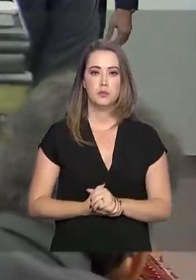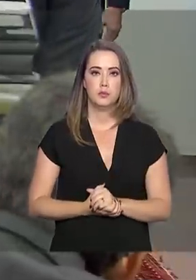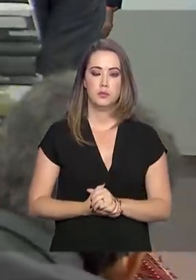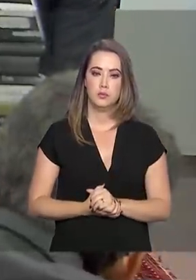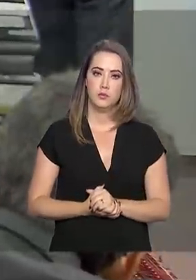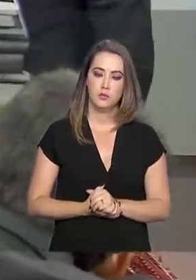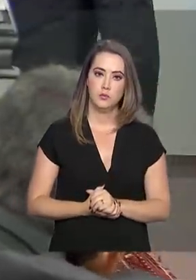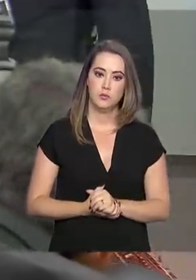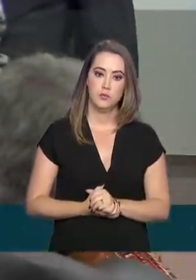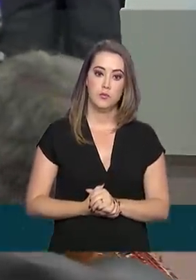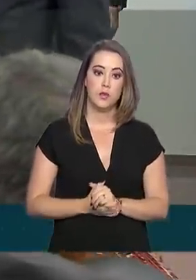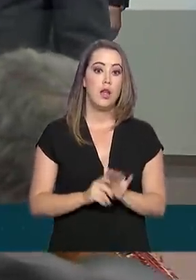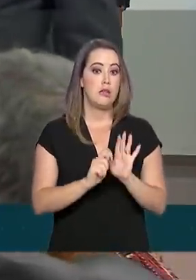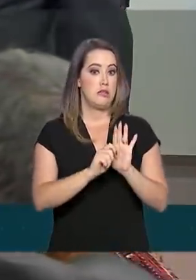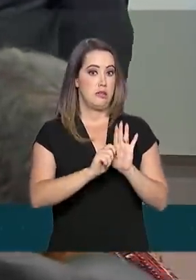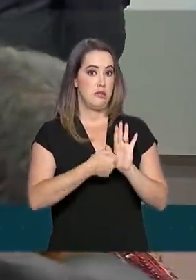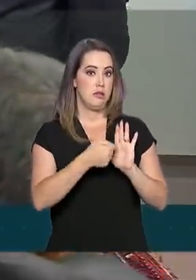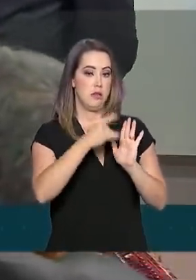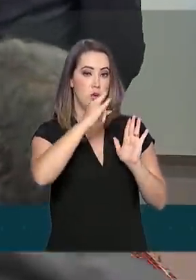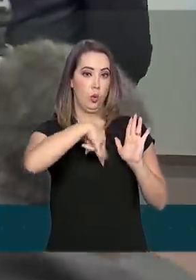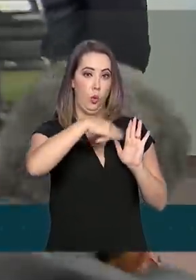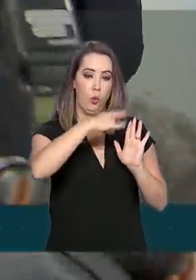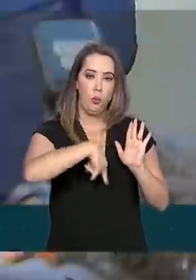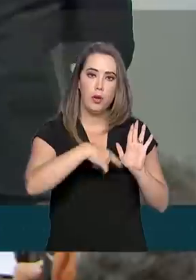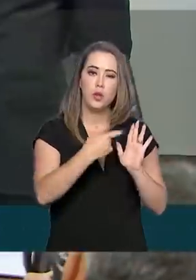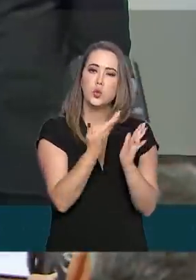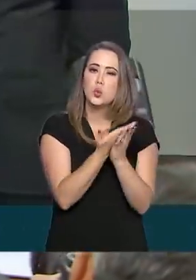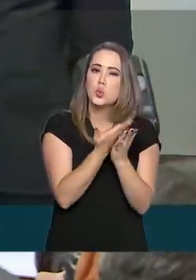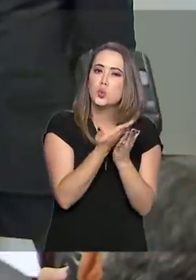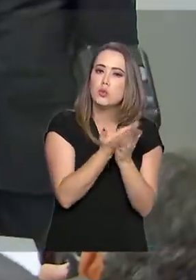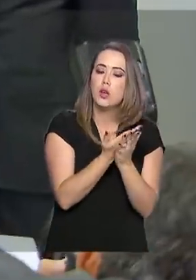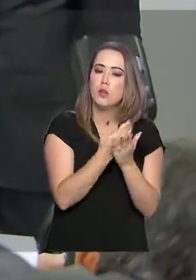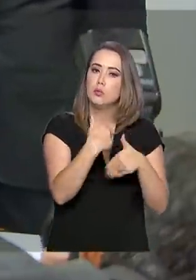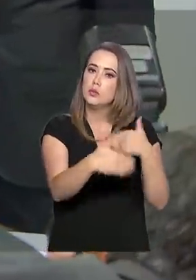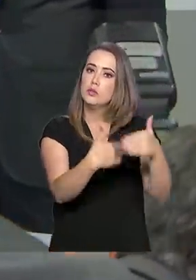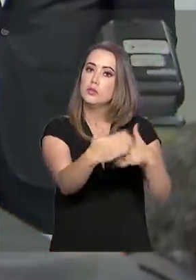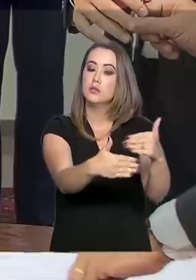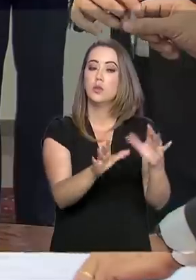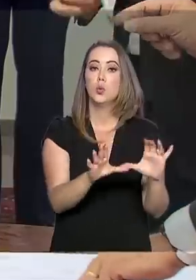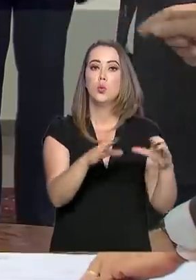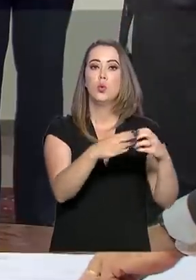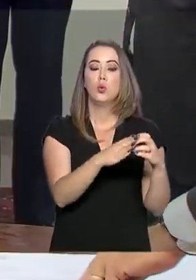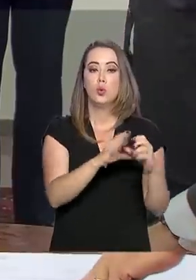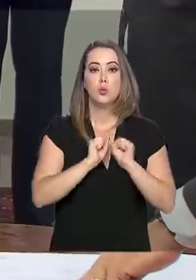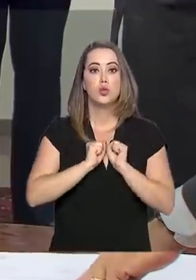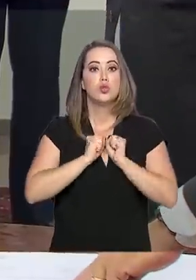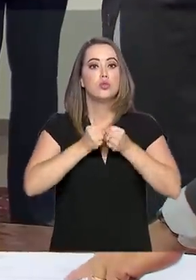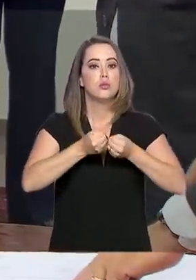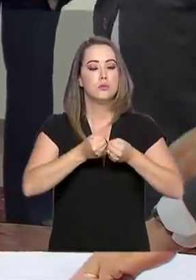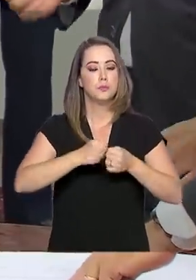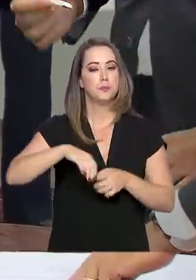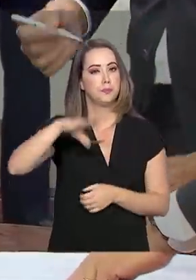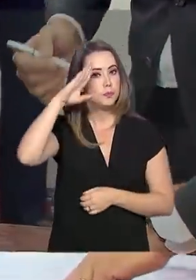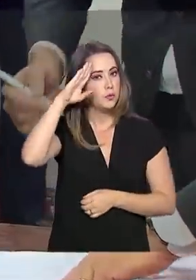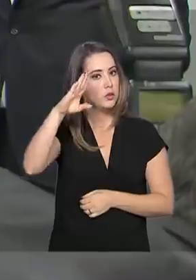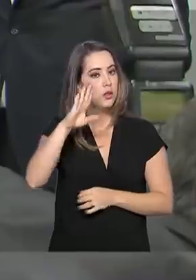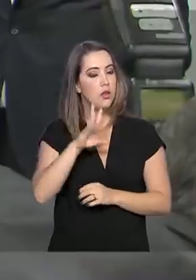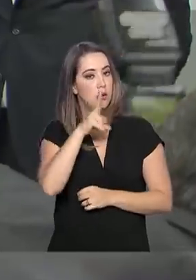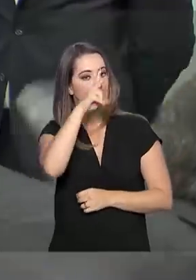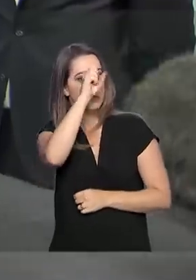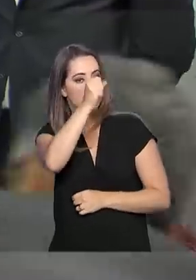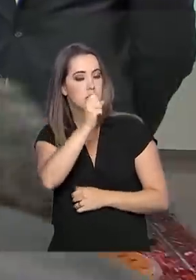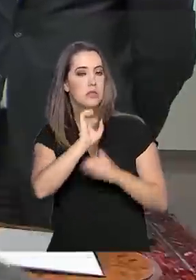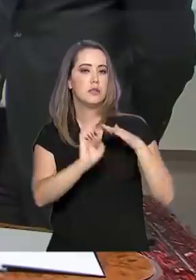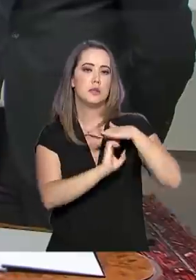O protocolo assinado prevê estudos para desenvolver a base industrial de defesa. A intenção é fortalecer as empresas, a